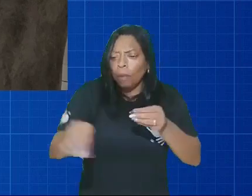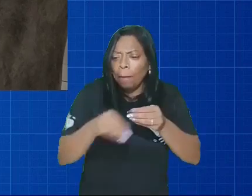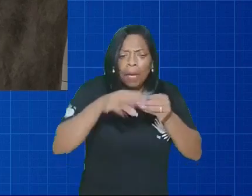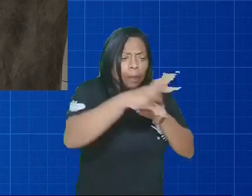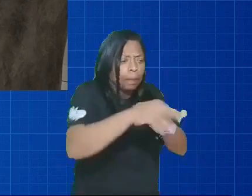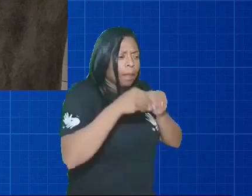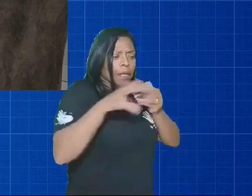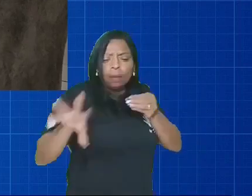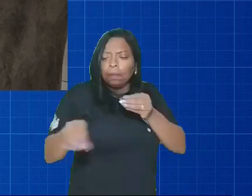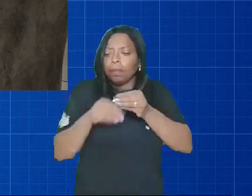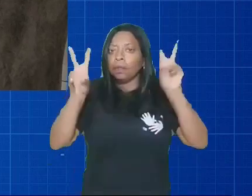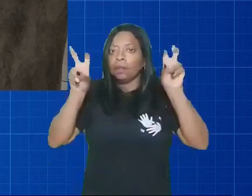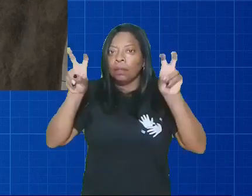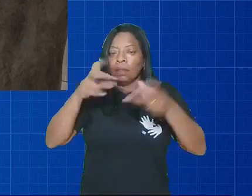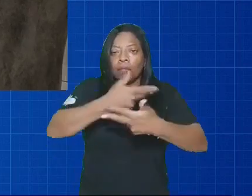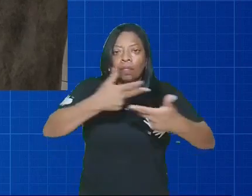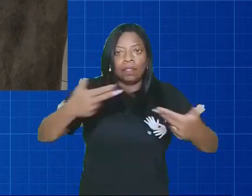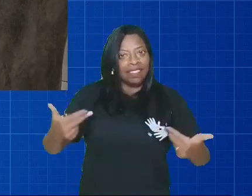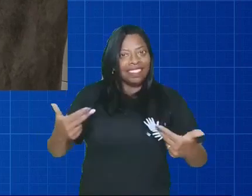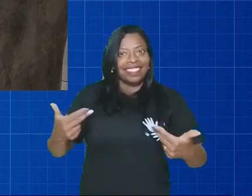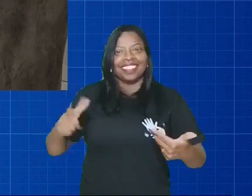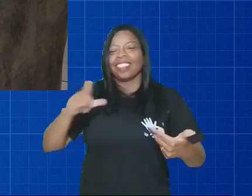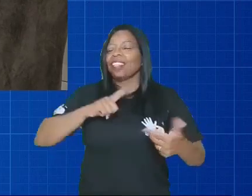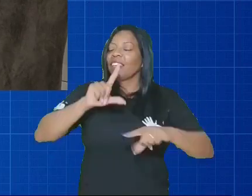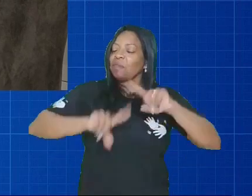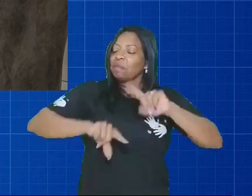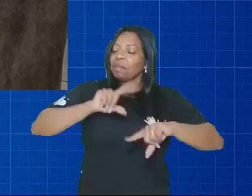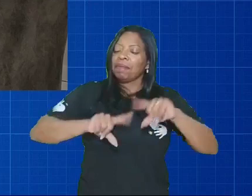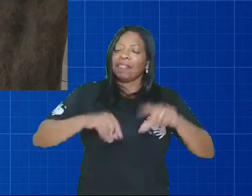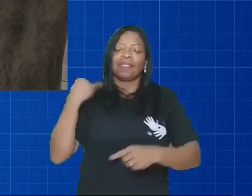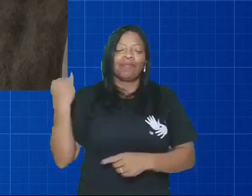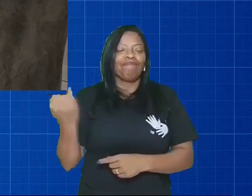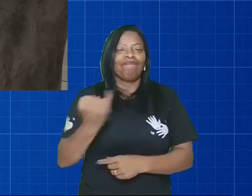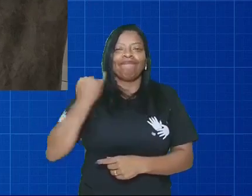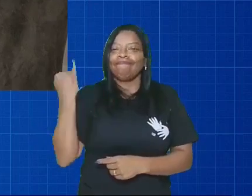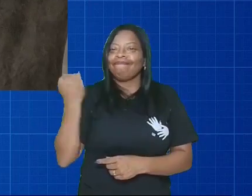puxa para a outra, e a gente tem esse material que é muito bacana, né, um dos exemplos, na verdade.